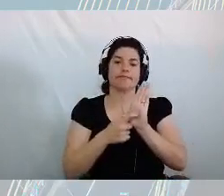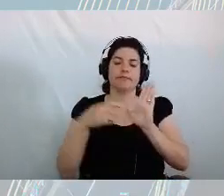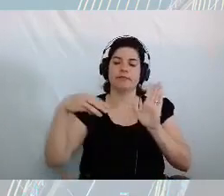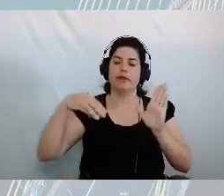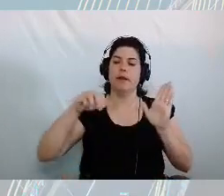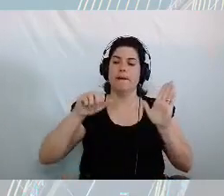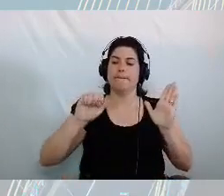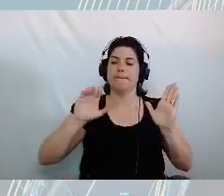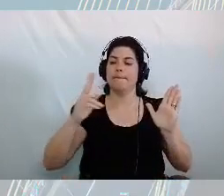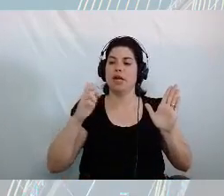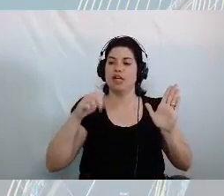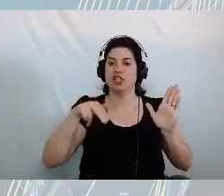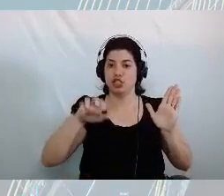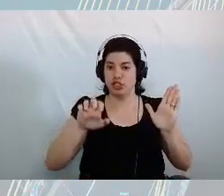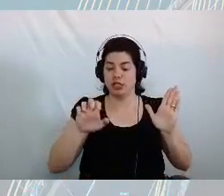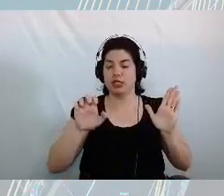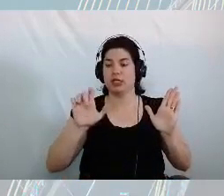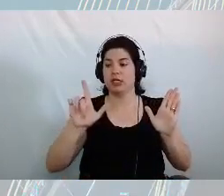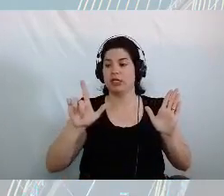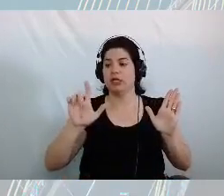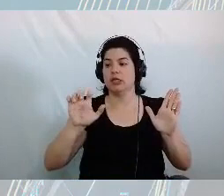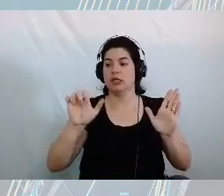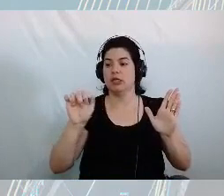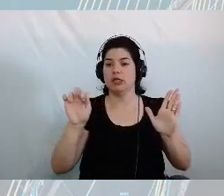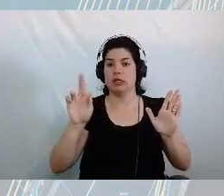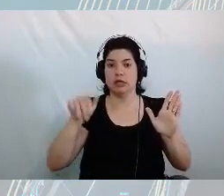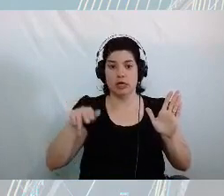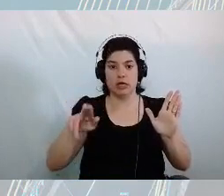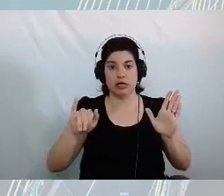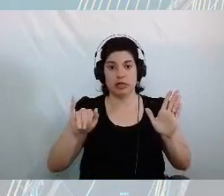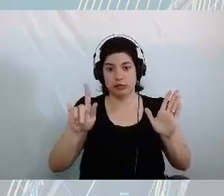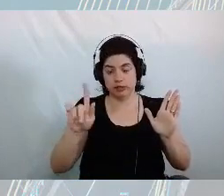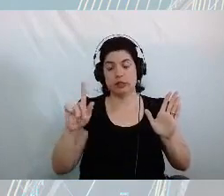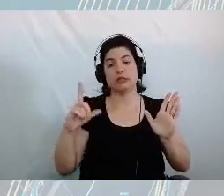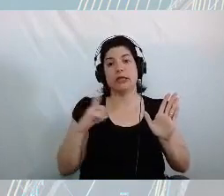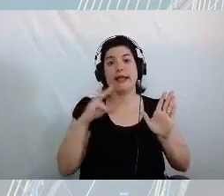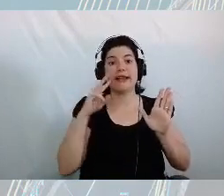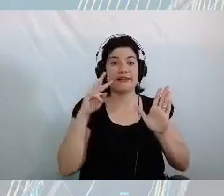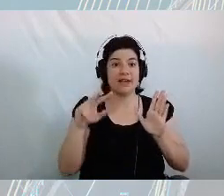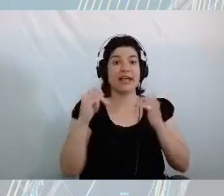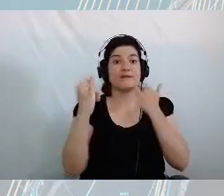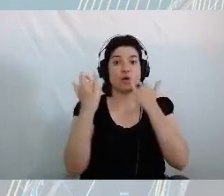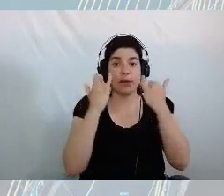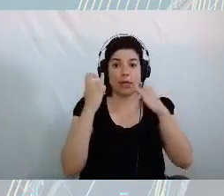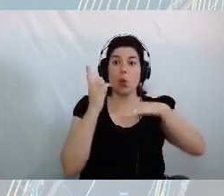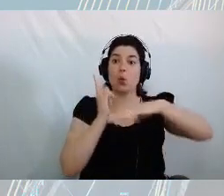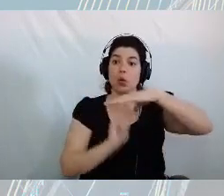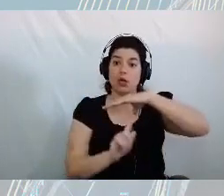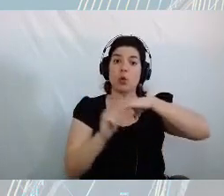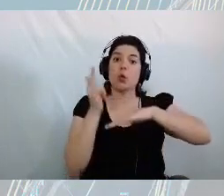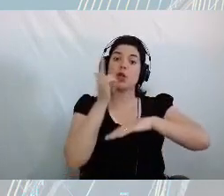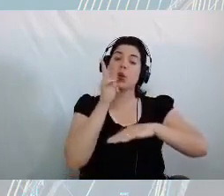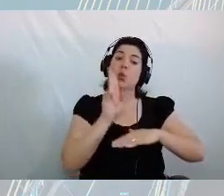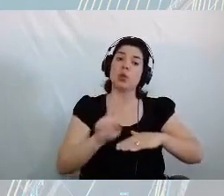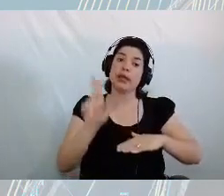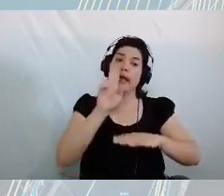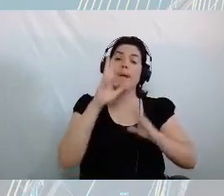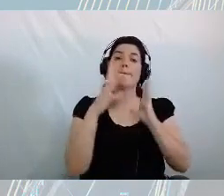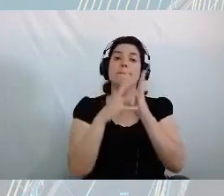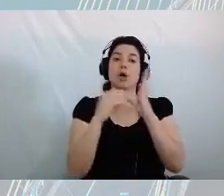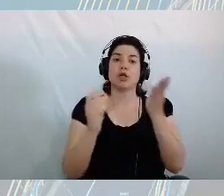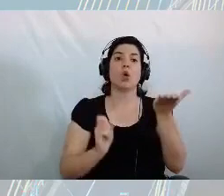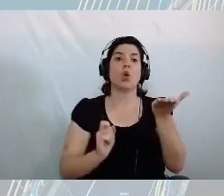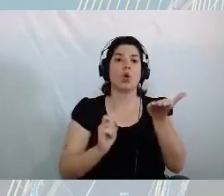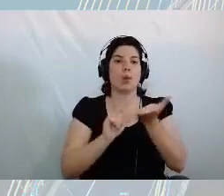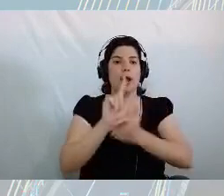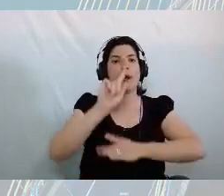nossos clientes, olhando dados dos nossos próprios clientes, para conseguir utilizar esses modelos de propensão à compra de produto, tanto em estratégias